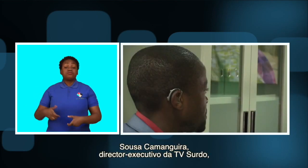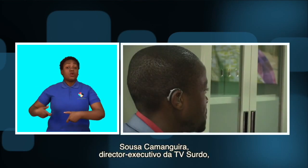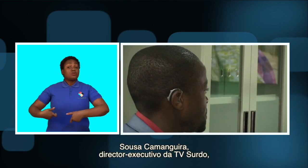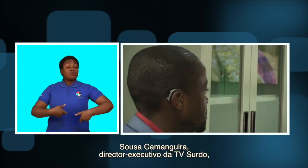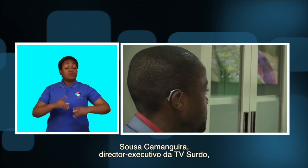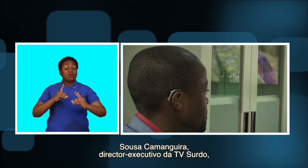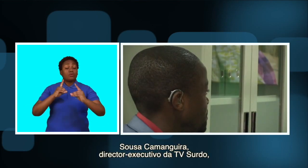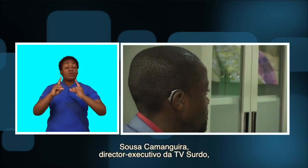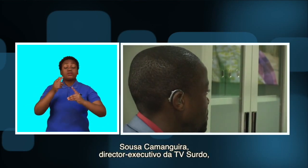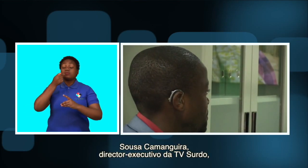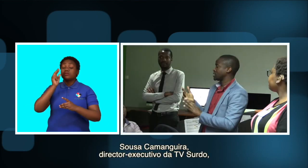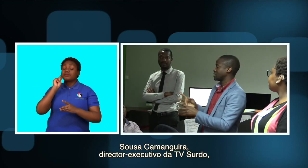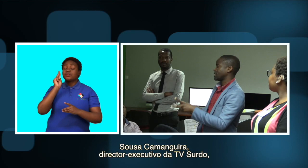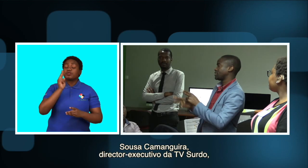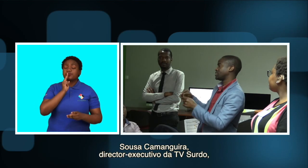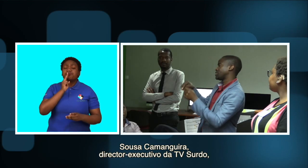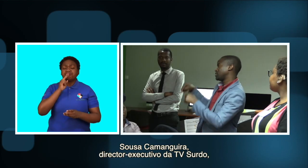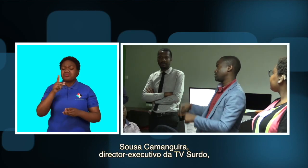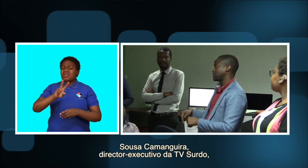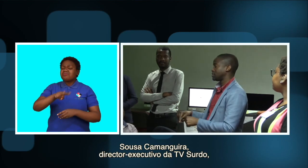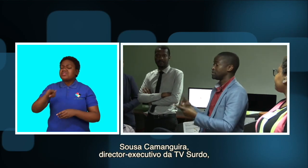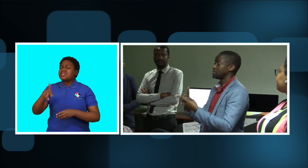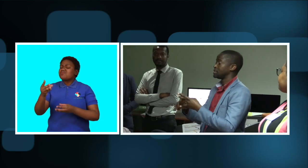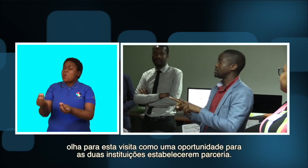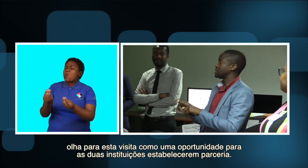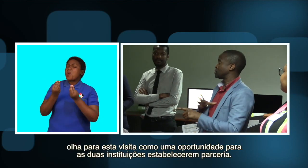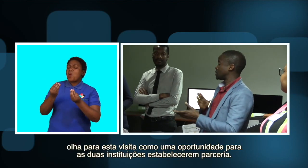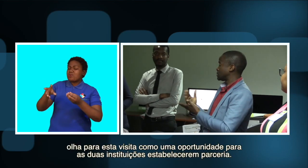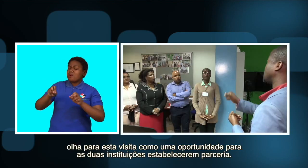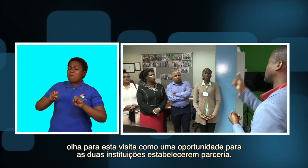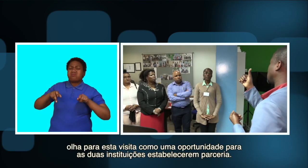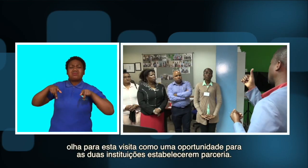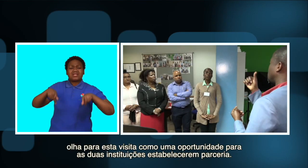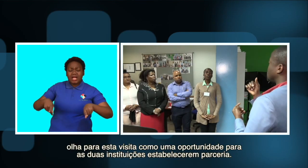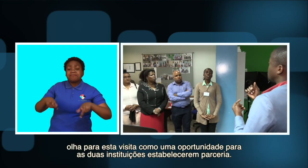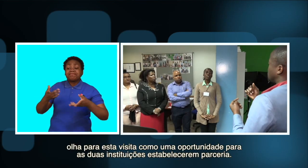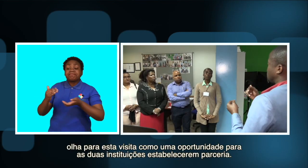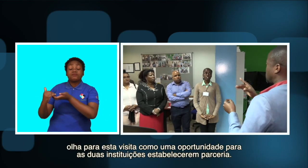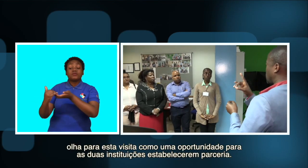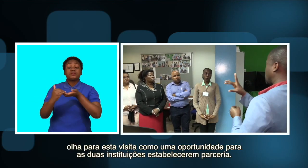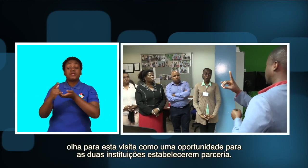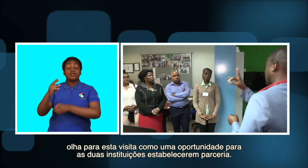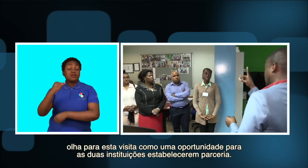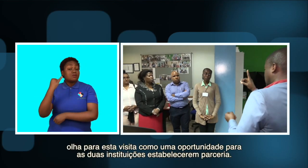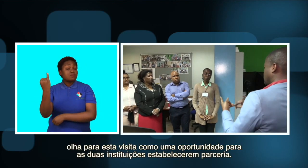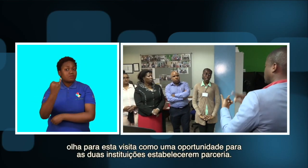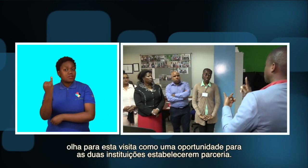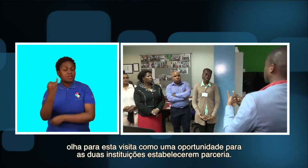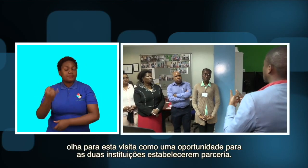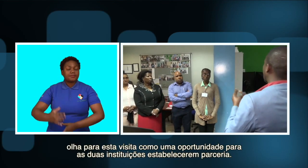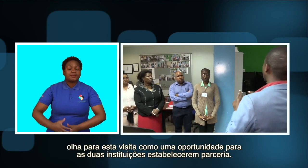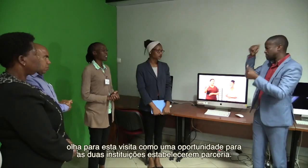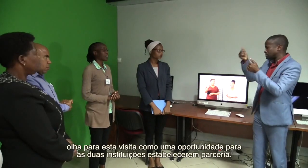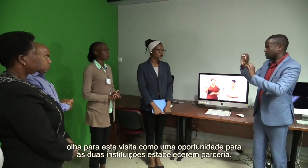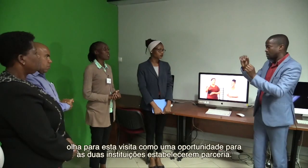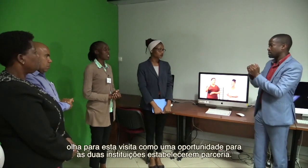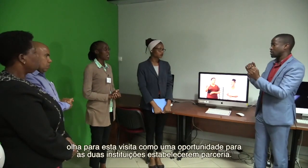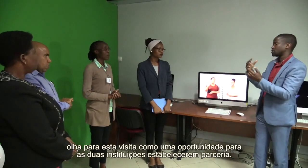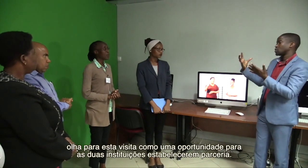Souza Camanguira, diretor executivo da TV Surdo, olha para esta visita como uma oportunidade para as duas